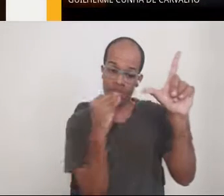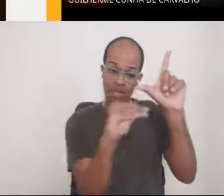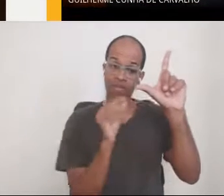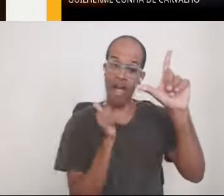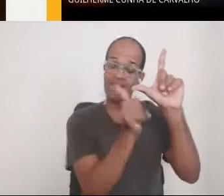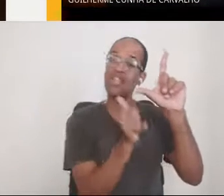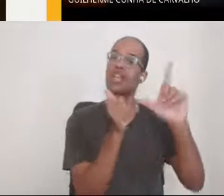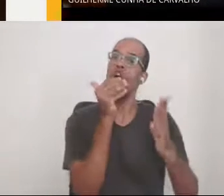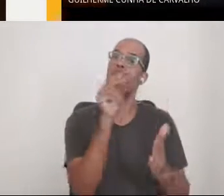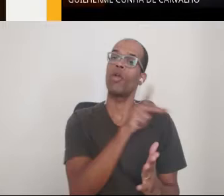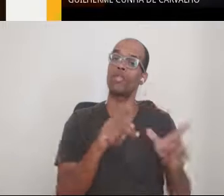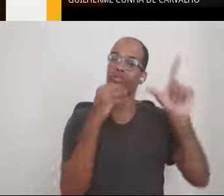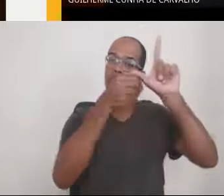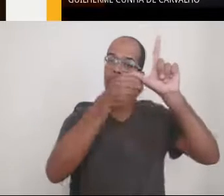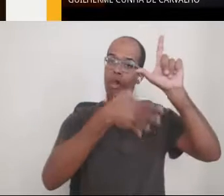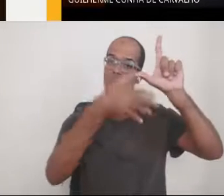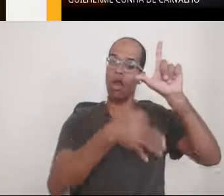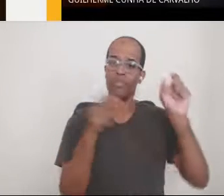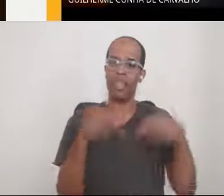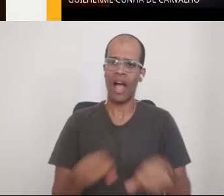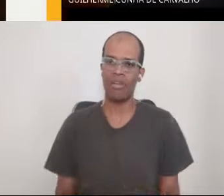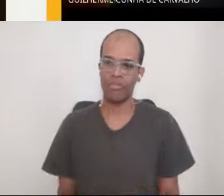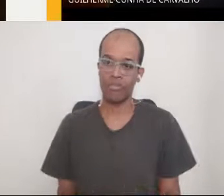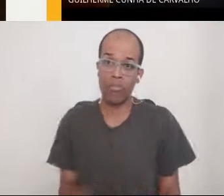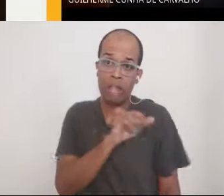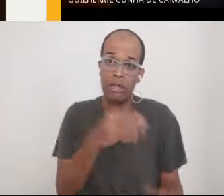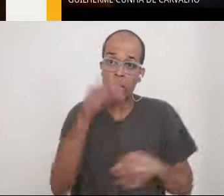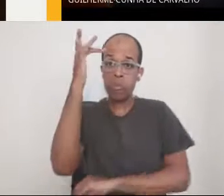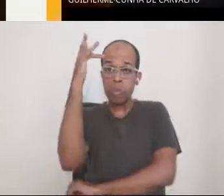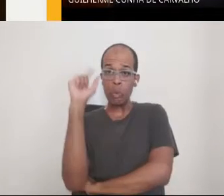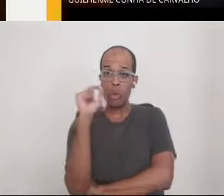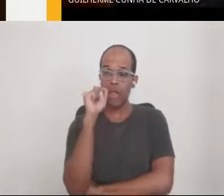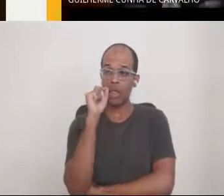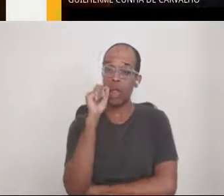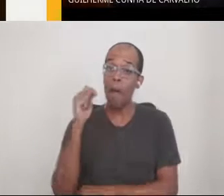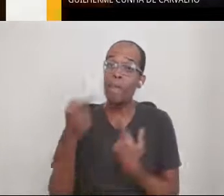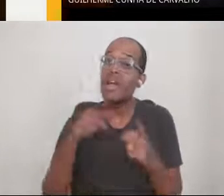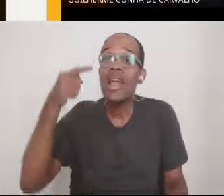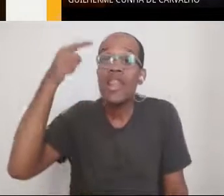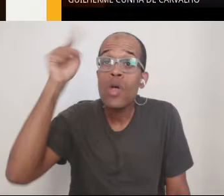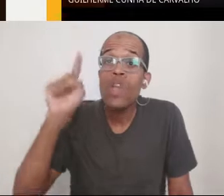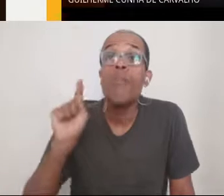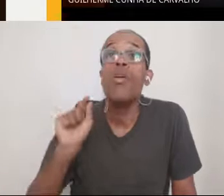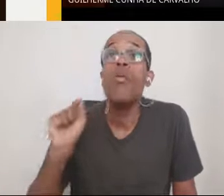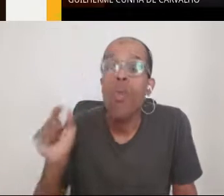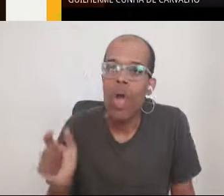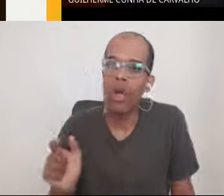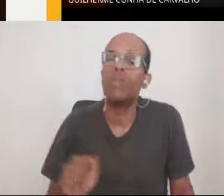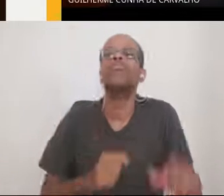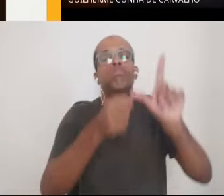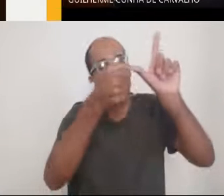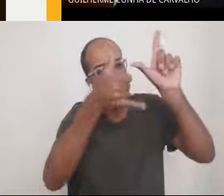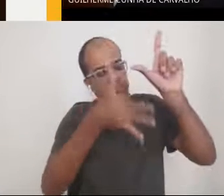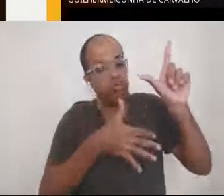não sei. Gente, se você escreve não sei, o professor nem sabe o que você não sabe, né? Porque não é